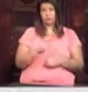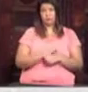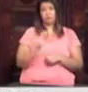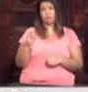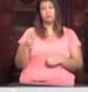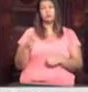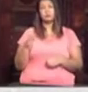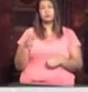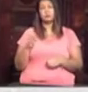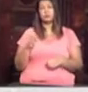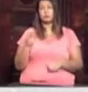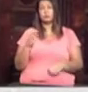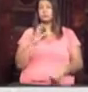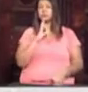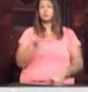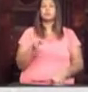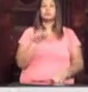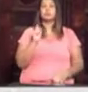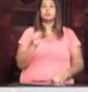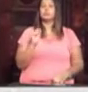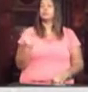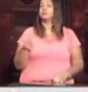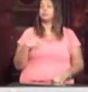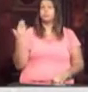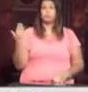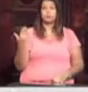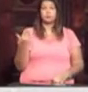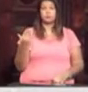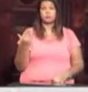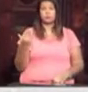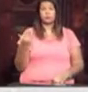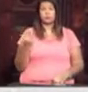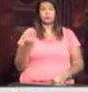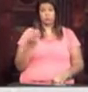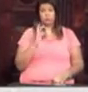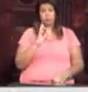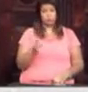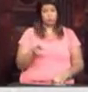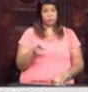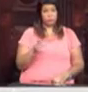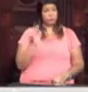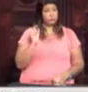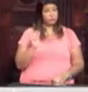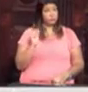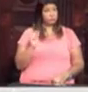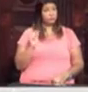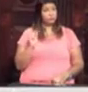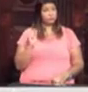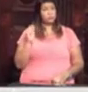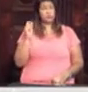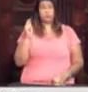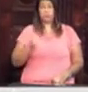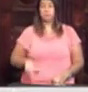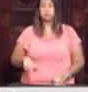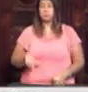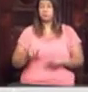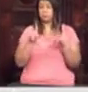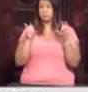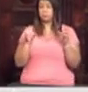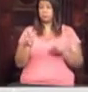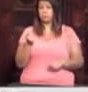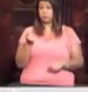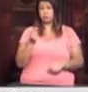O resultado é má gestão, mas o resultado é também má versação de dinheiro